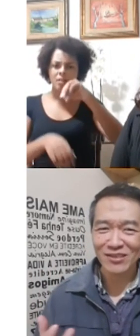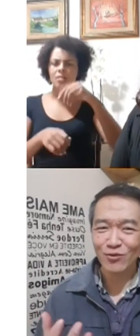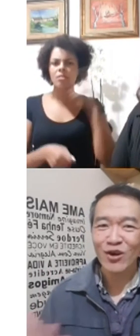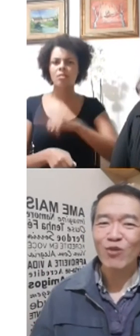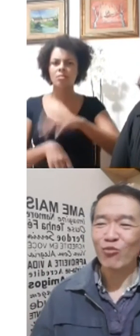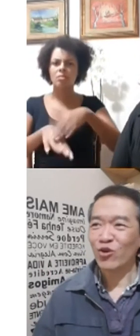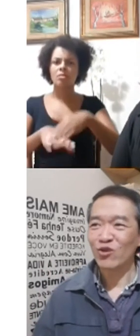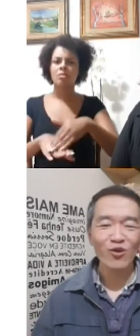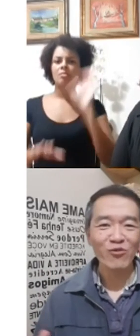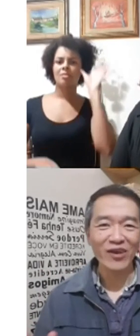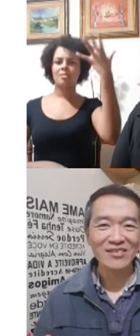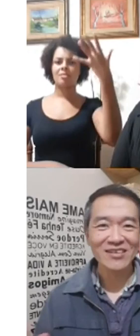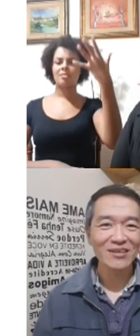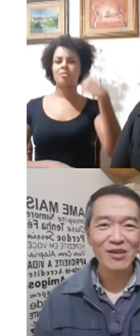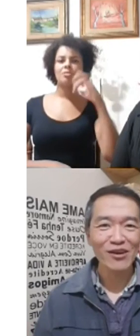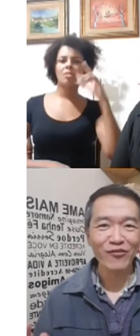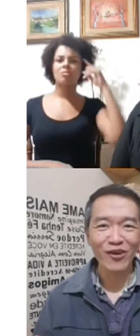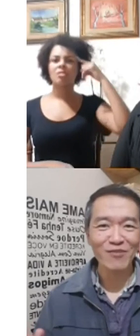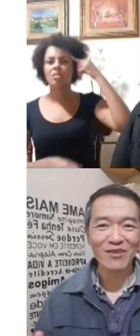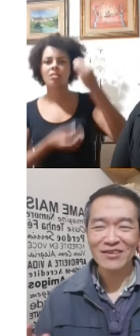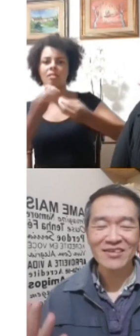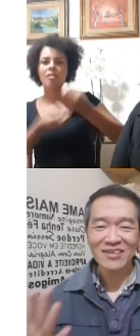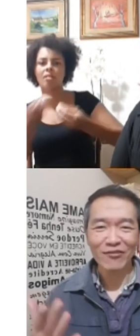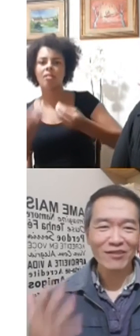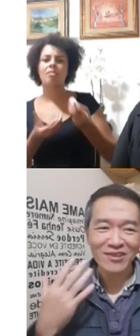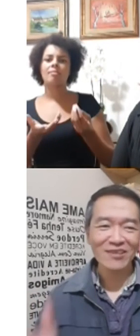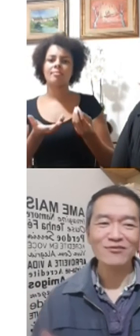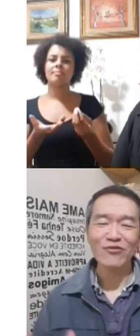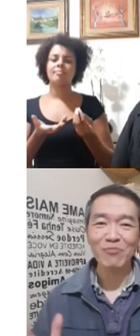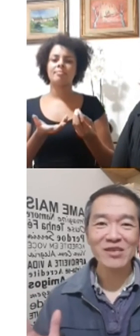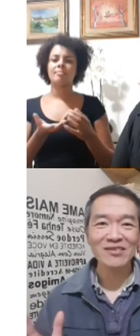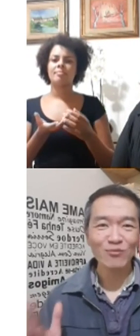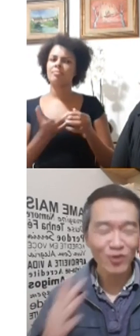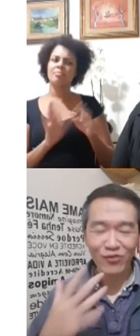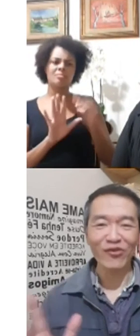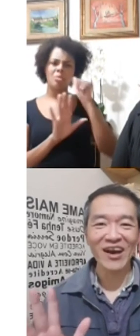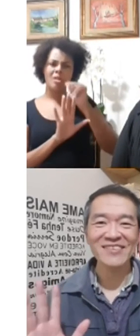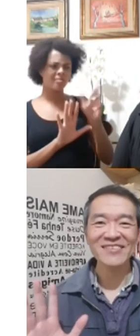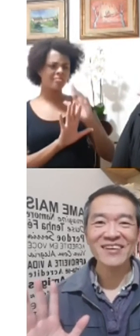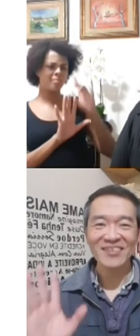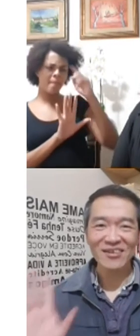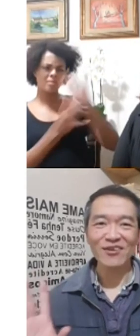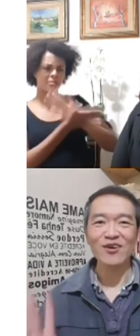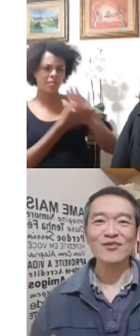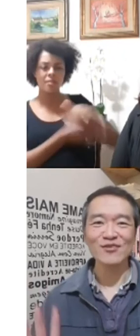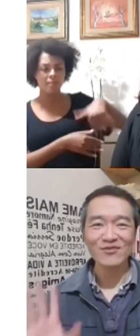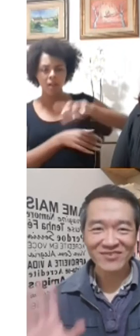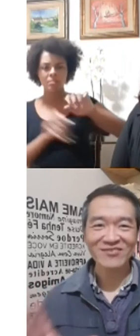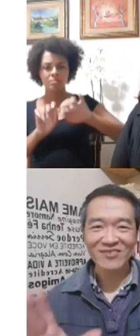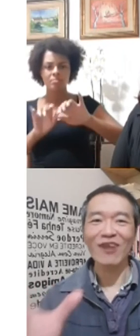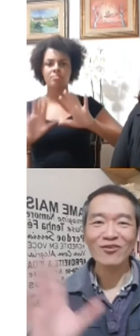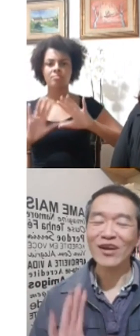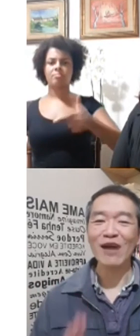ficava pensando muito em como fazer da melhor forma. Ela falava, não fica pensando muito, faz que o